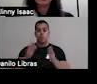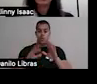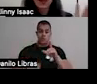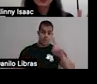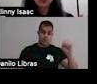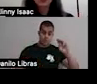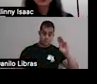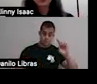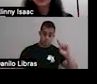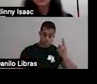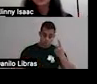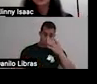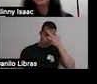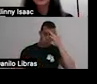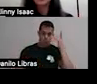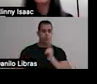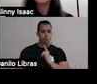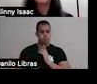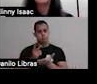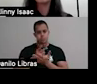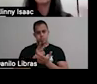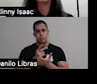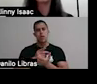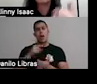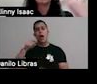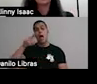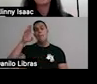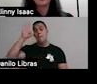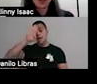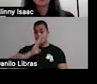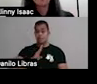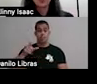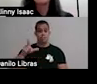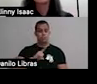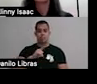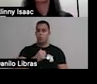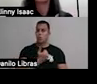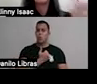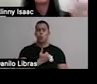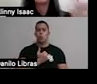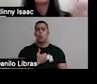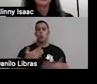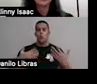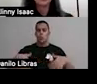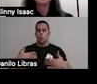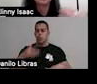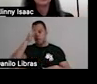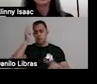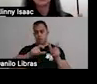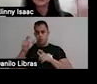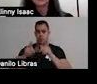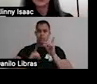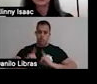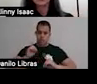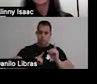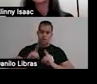indivíduos em várias partes do mundo. A gente percebe que o Brasil ele é um país que tem um número elevado até de pessoas com depressão, então cerca